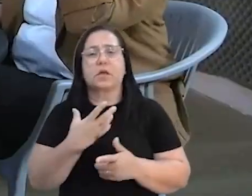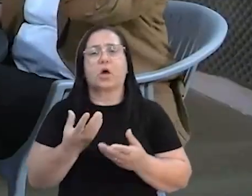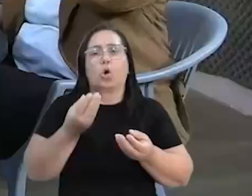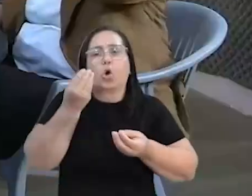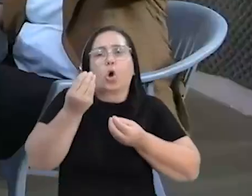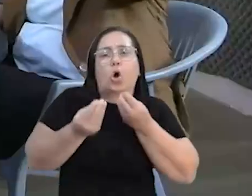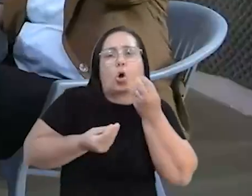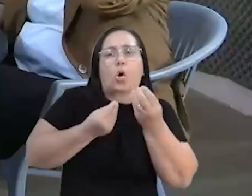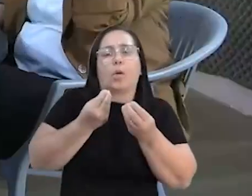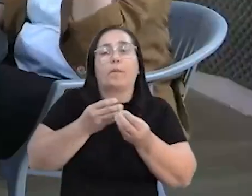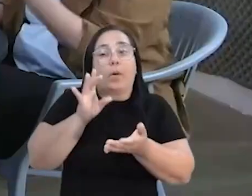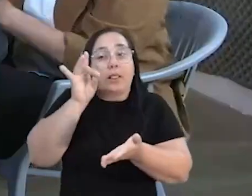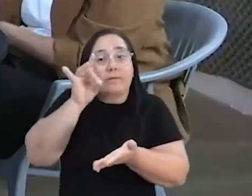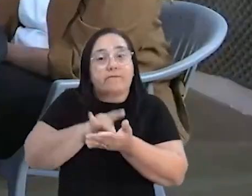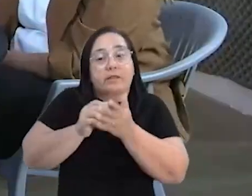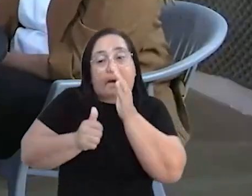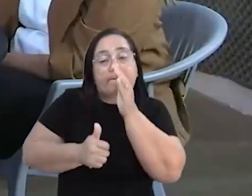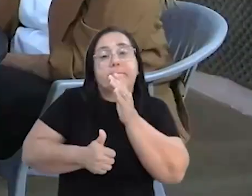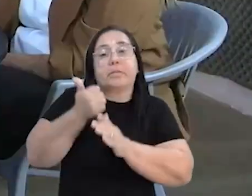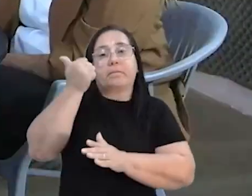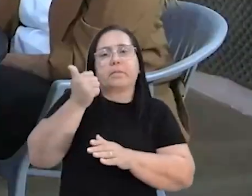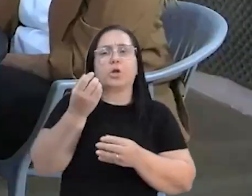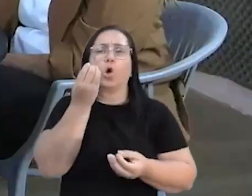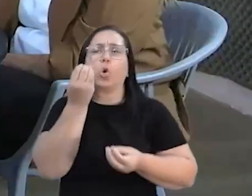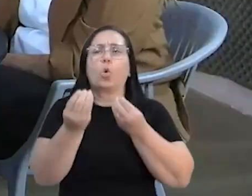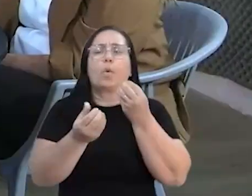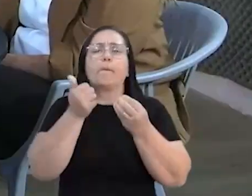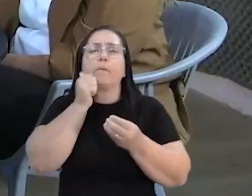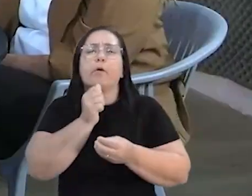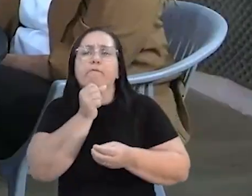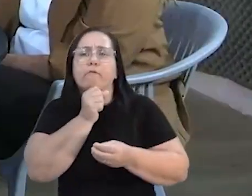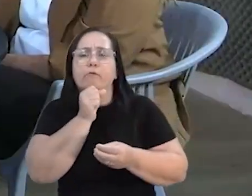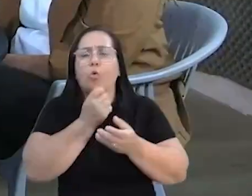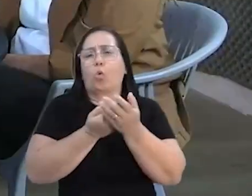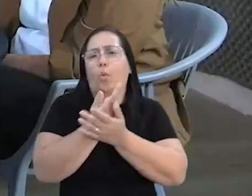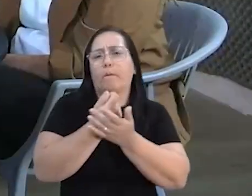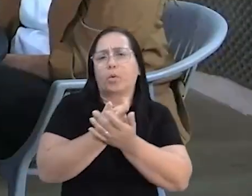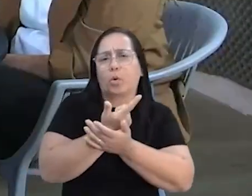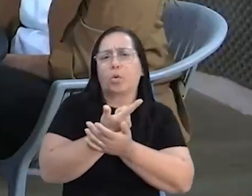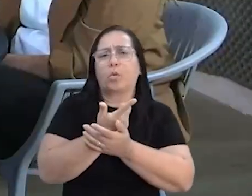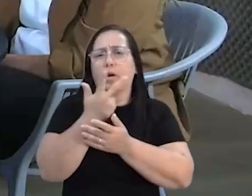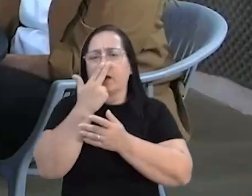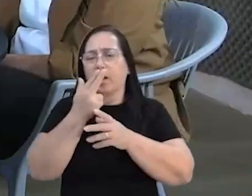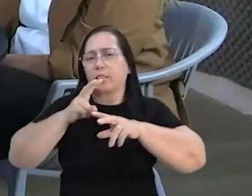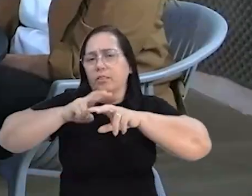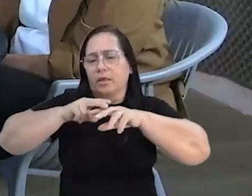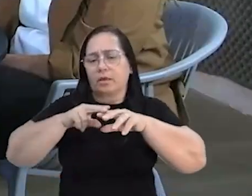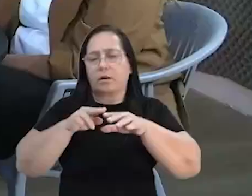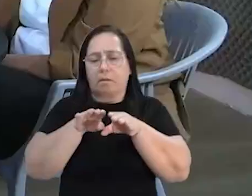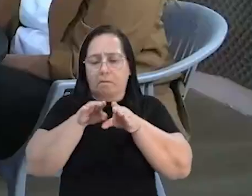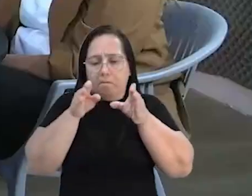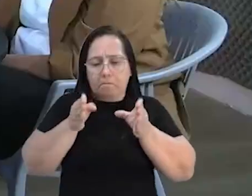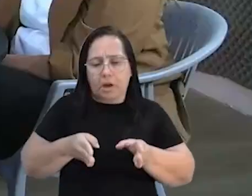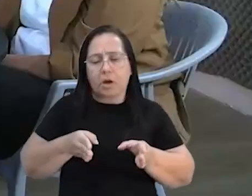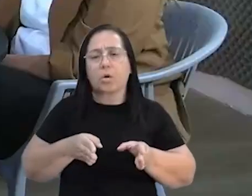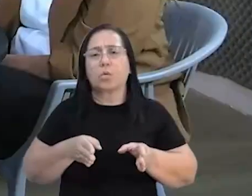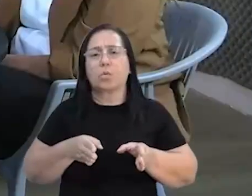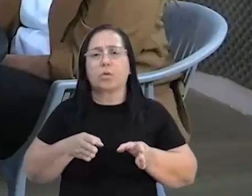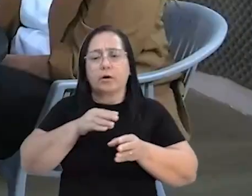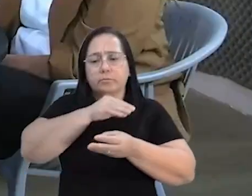foi, né, original, de como quando vovó comprou aquela estante, aquela cadeira, etc, que aí nesse caso é o banco, misturado com tudo que